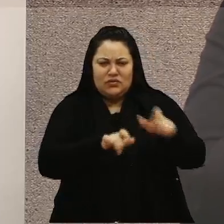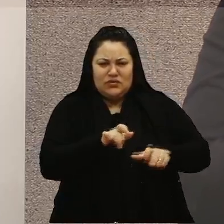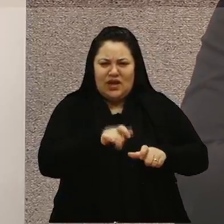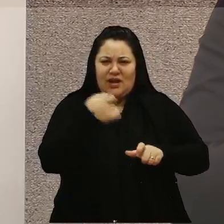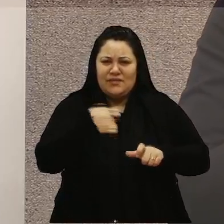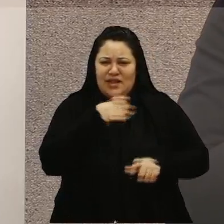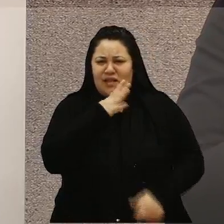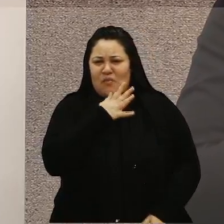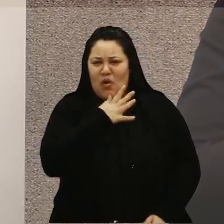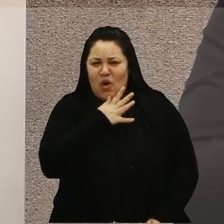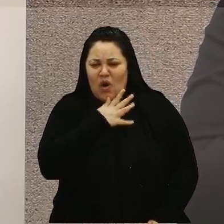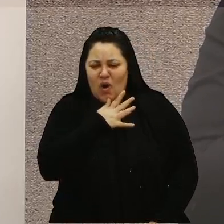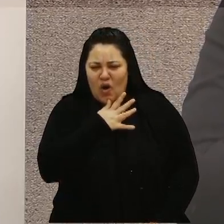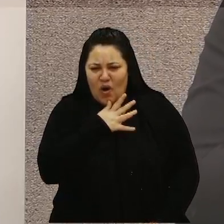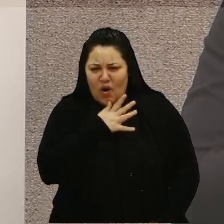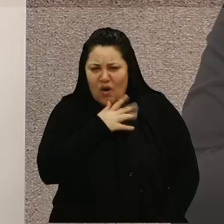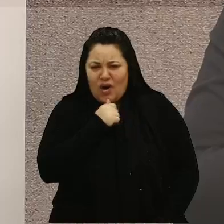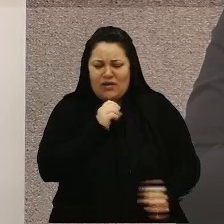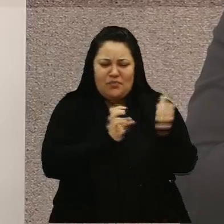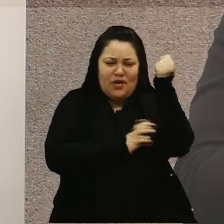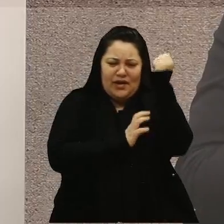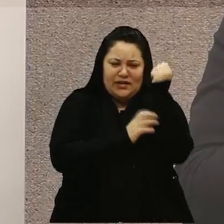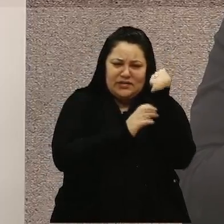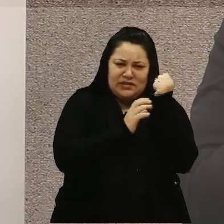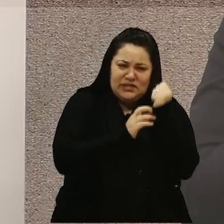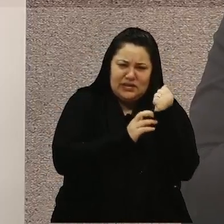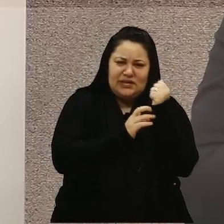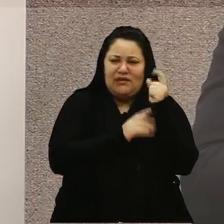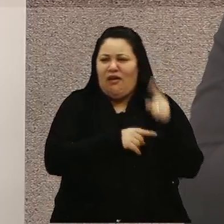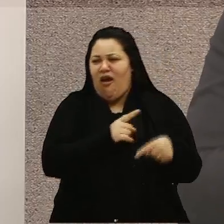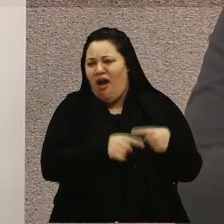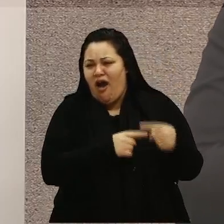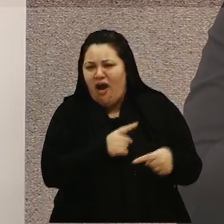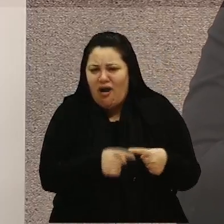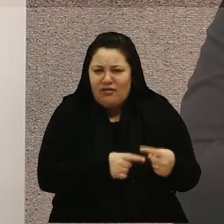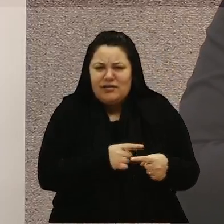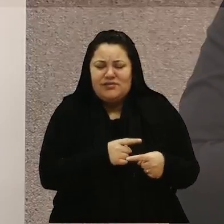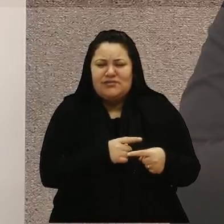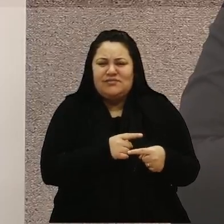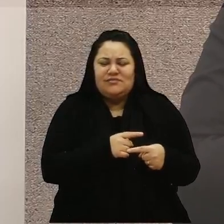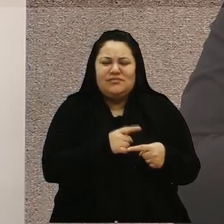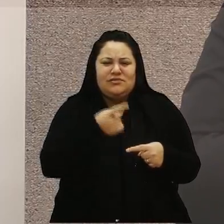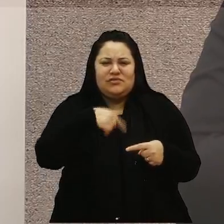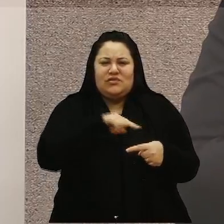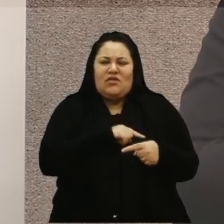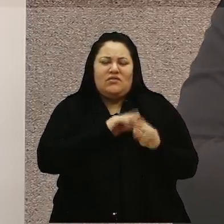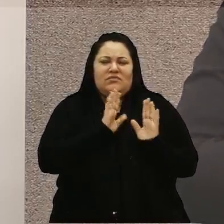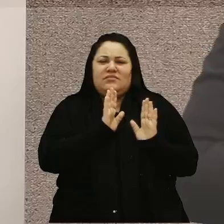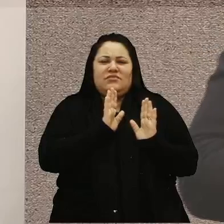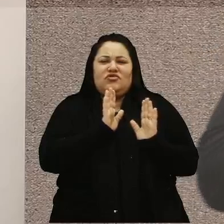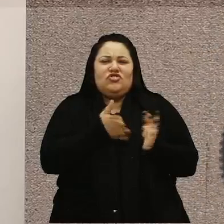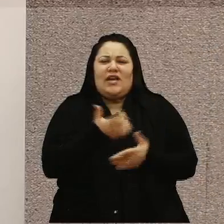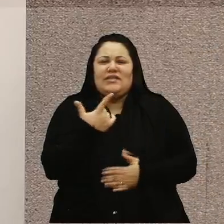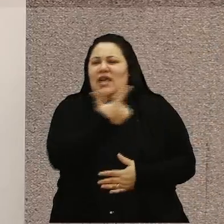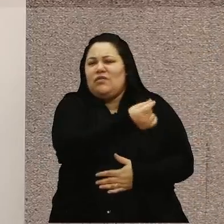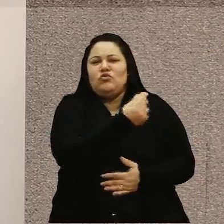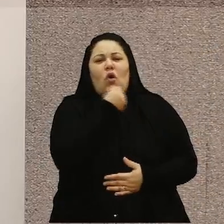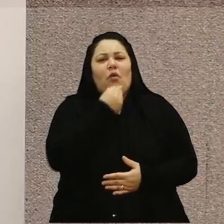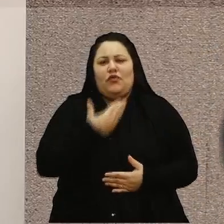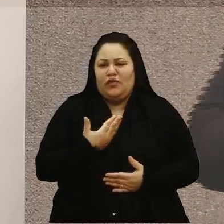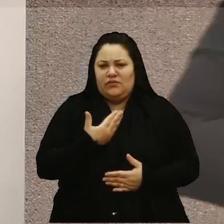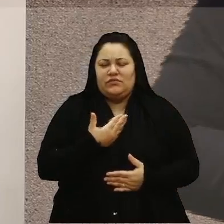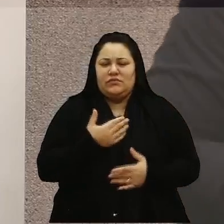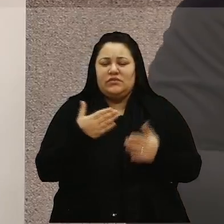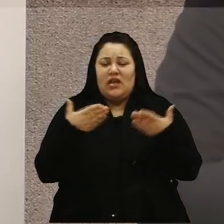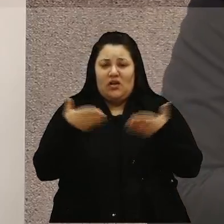moroso, dúbio, subjetivo. Nós fugimos da objetividade. Aí a gente abre aqui matéria,